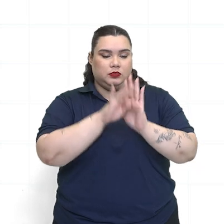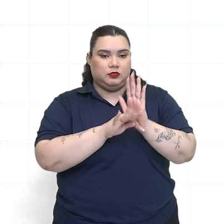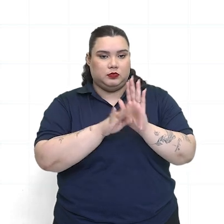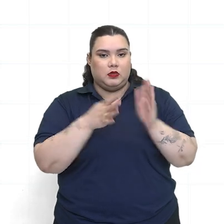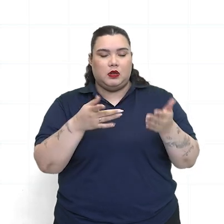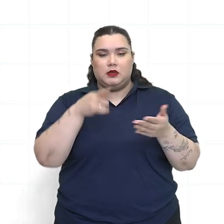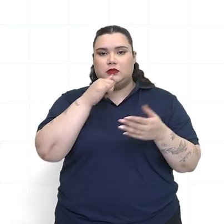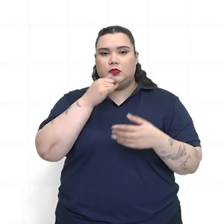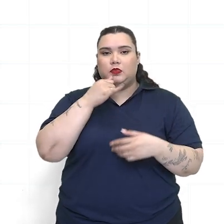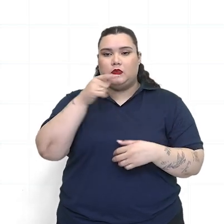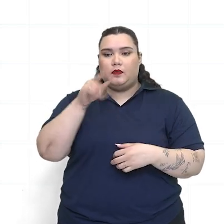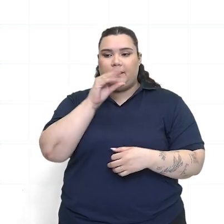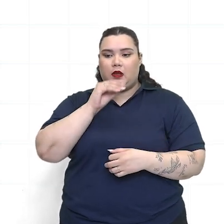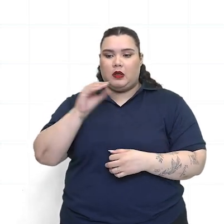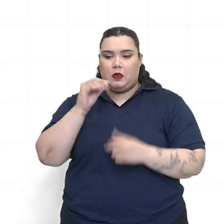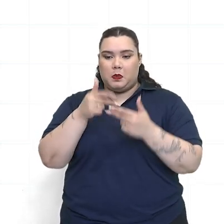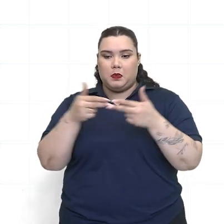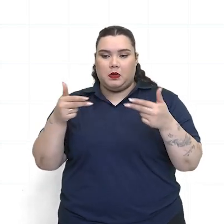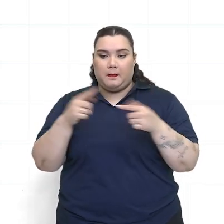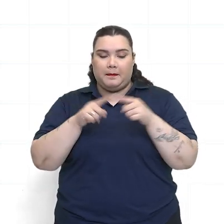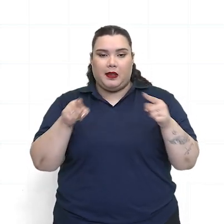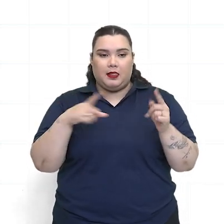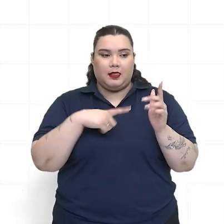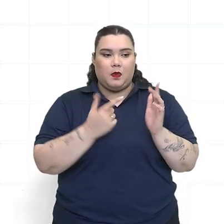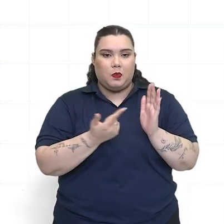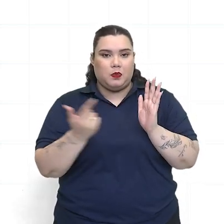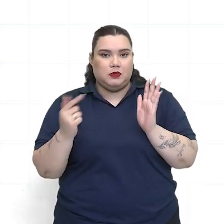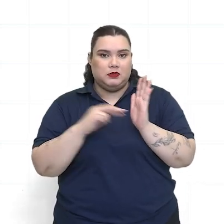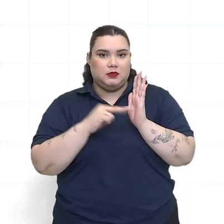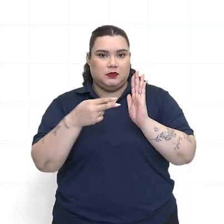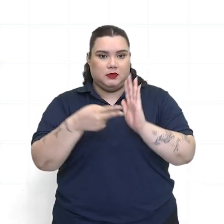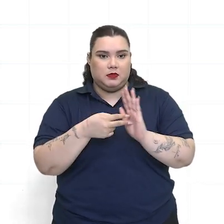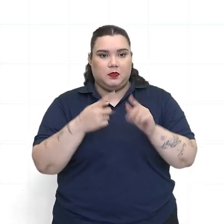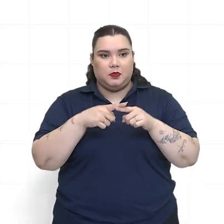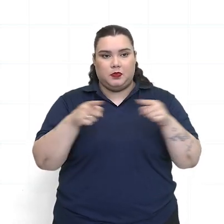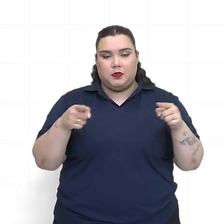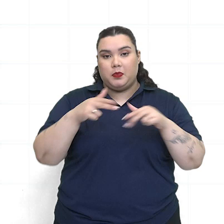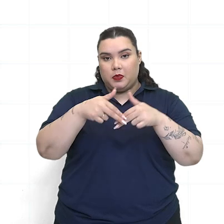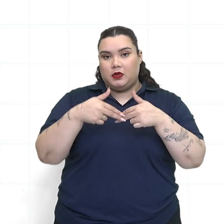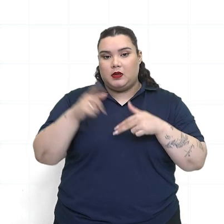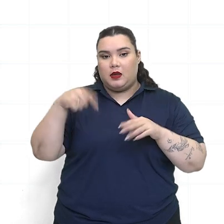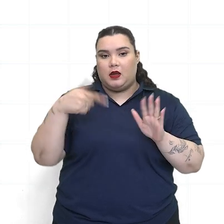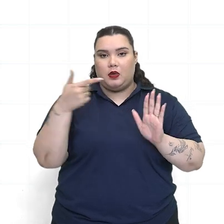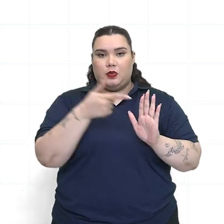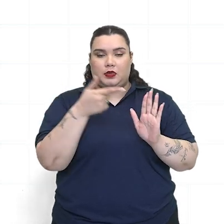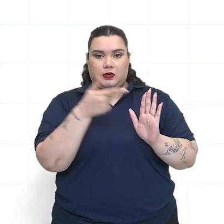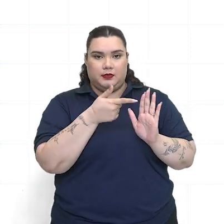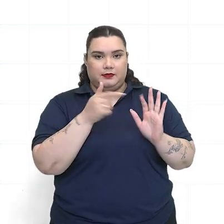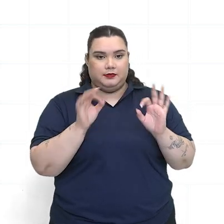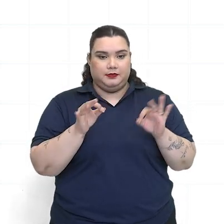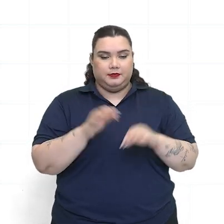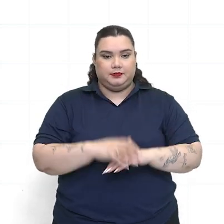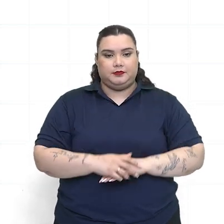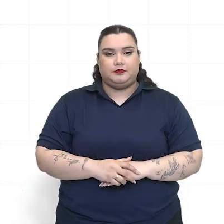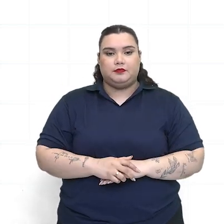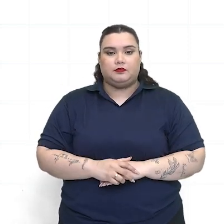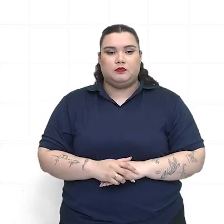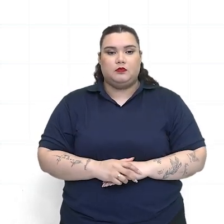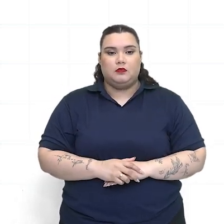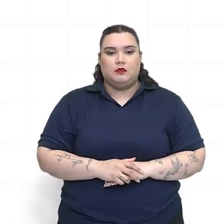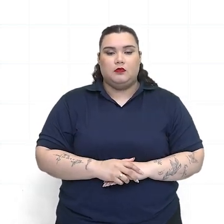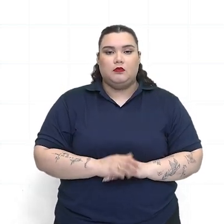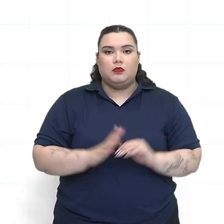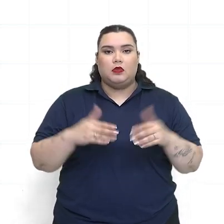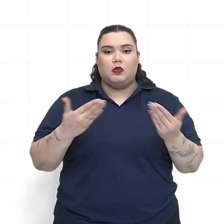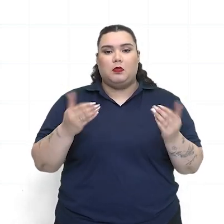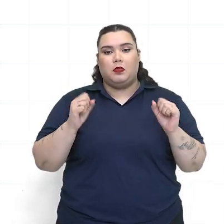uma coisa, mas na verdade você está querendo dizer outra. Por isso que é irônico, né, é algo irônico. E aí, por meio